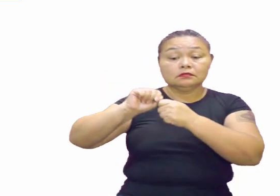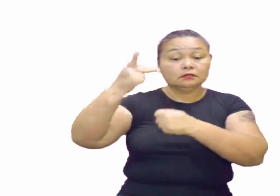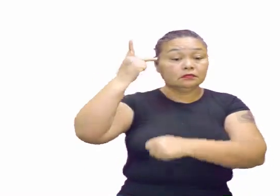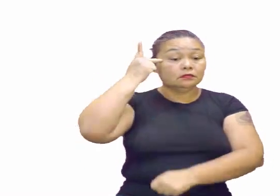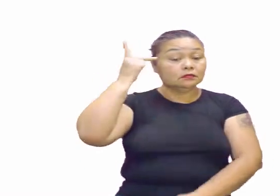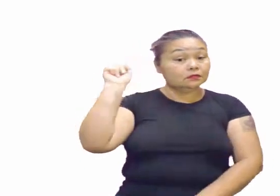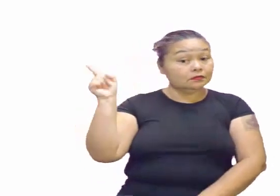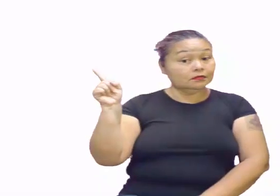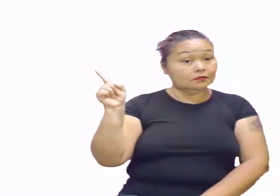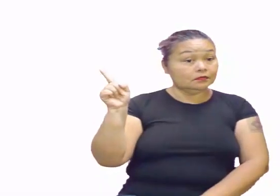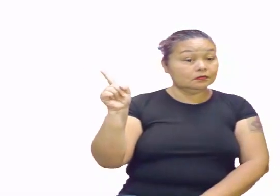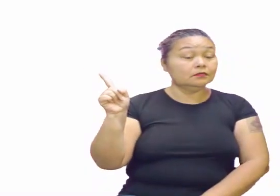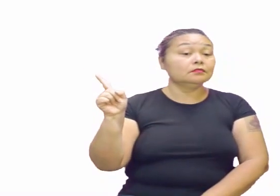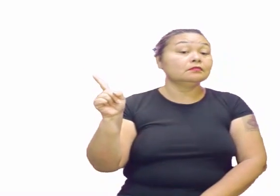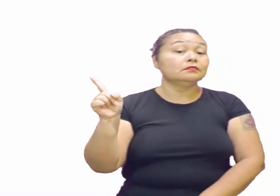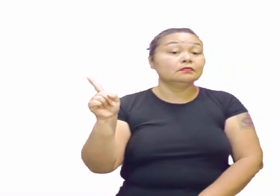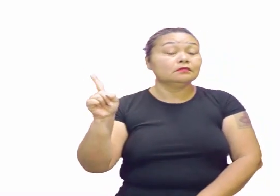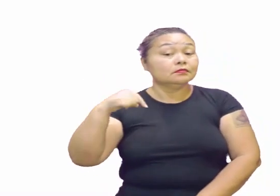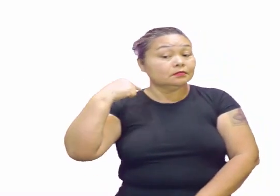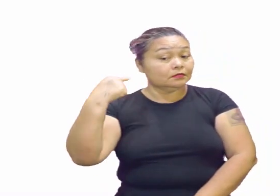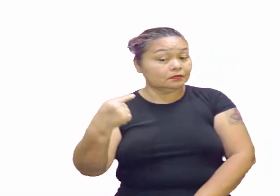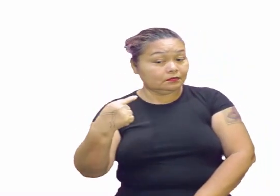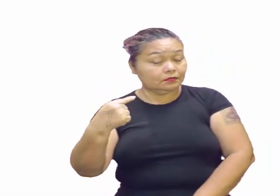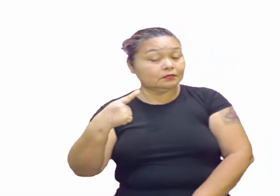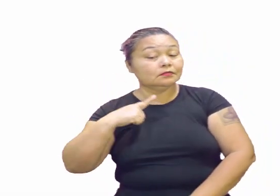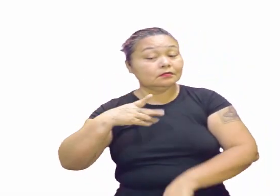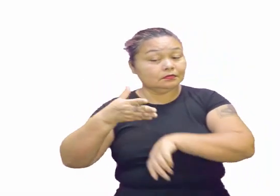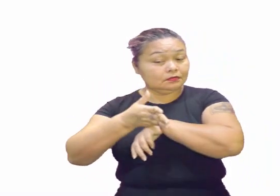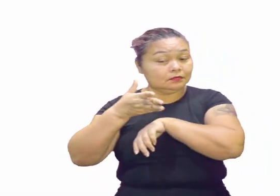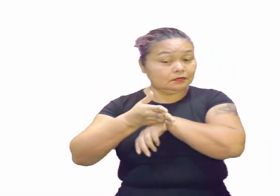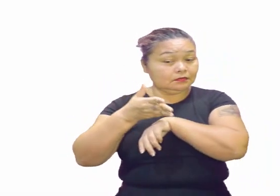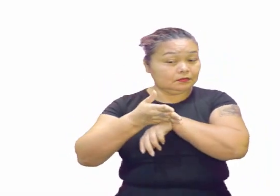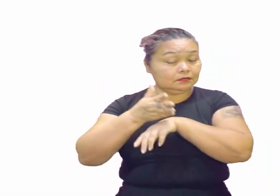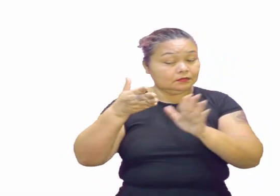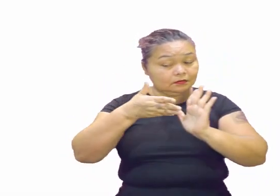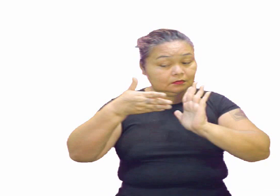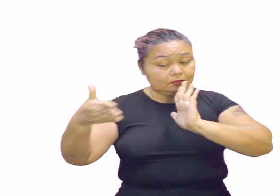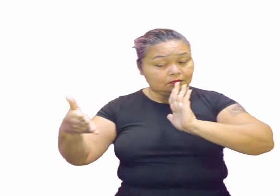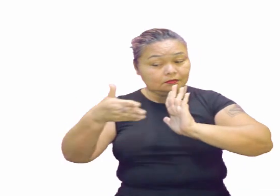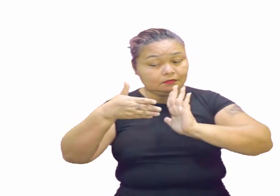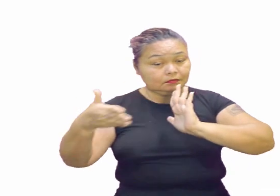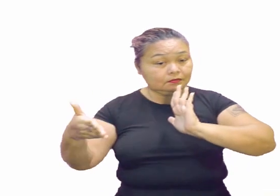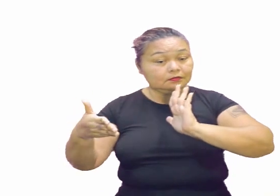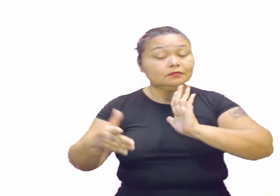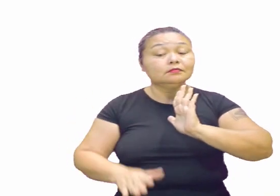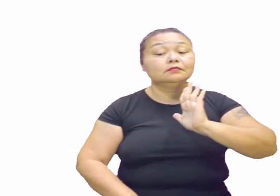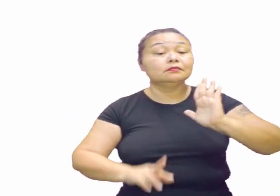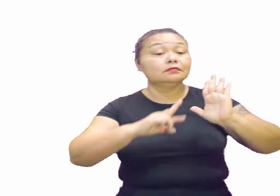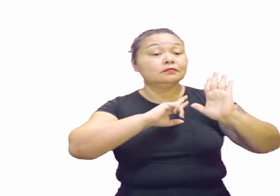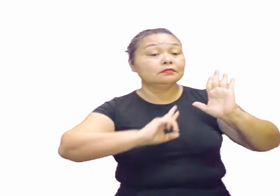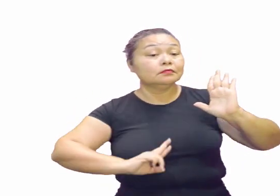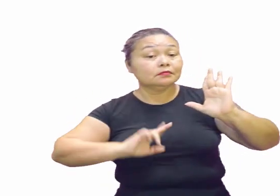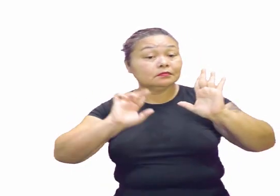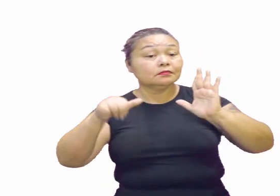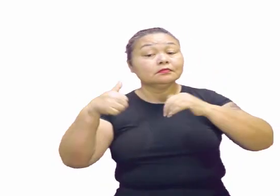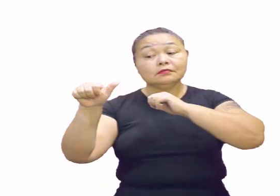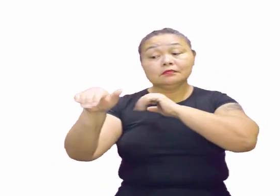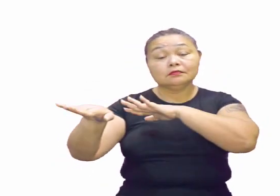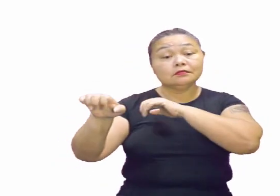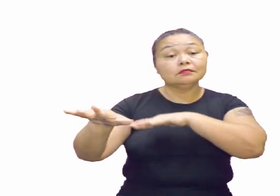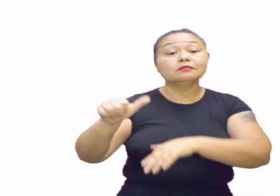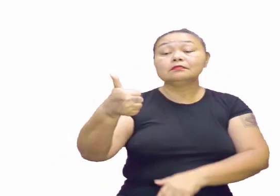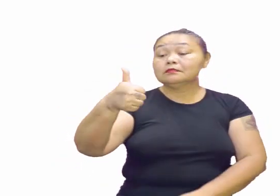São Paulo, que vai ter grande participação nesse período da nossa República. Em setembro